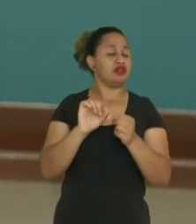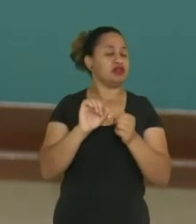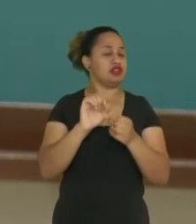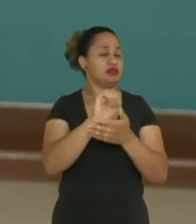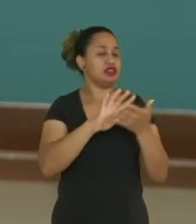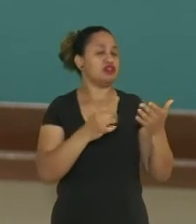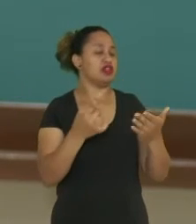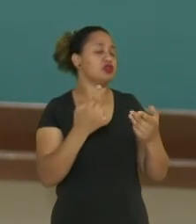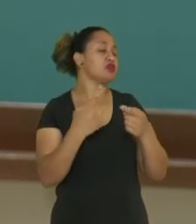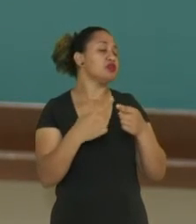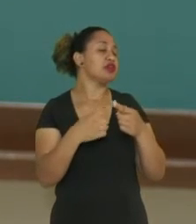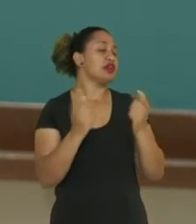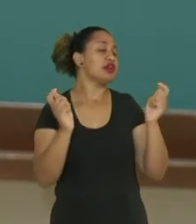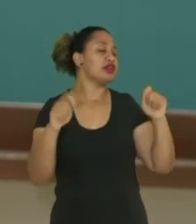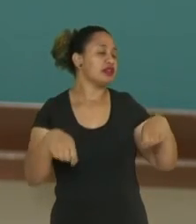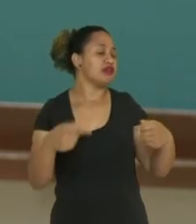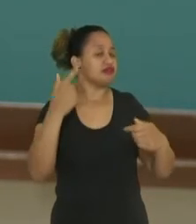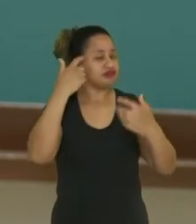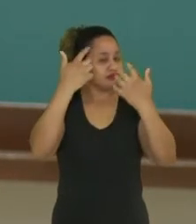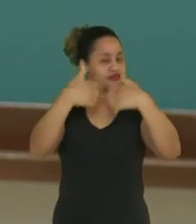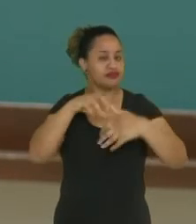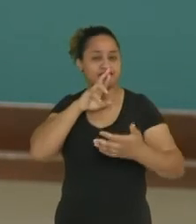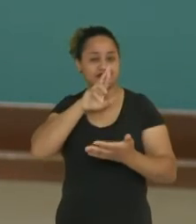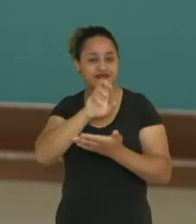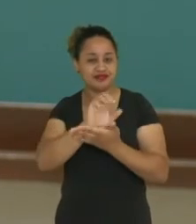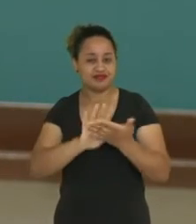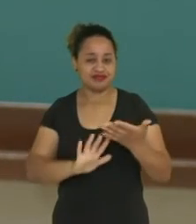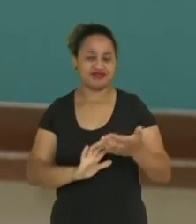1. Por que isso é possível? Pense e responda.